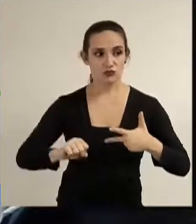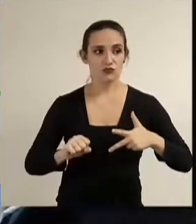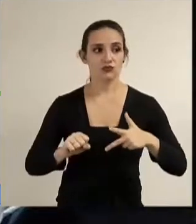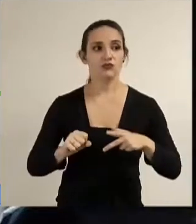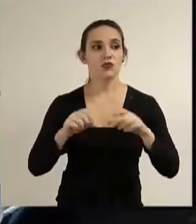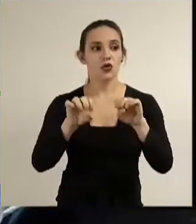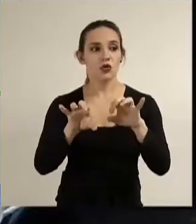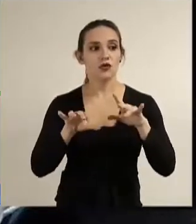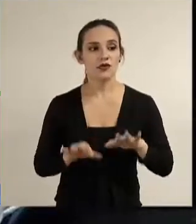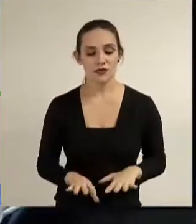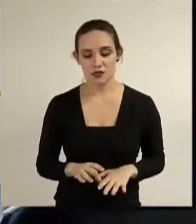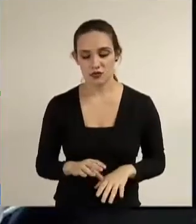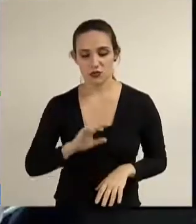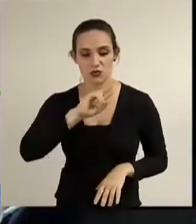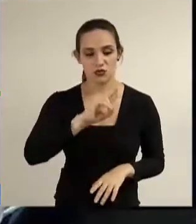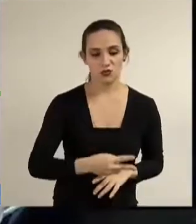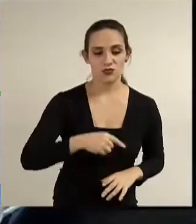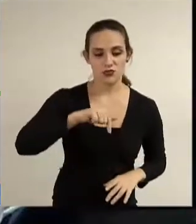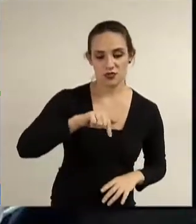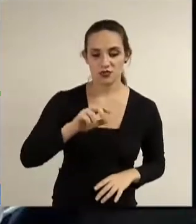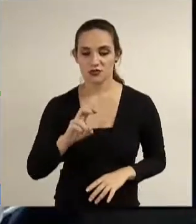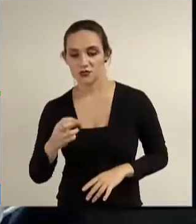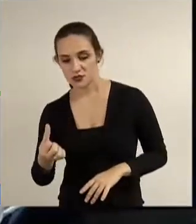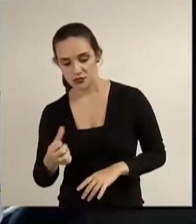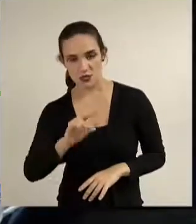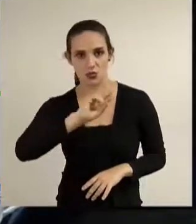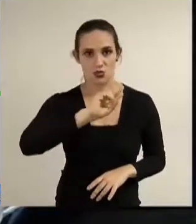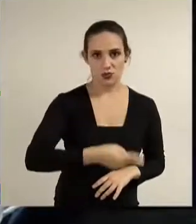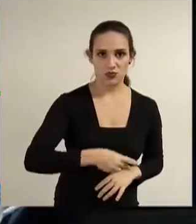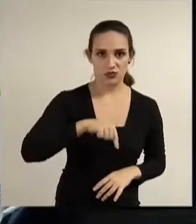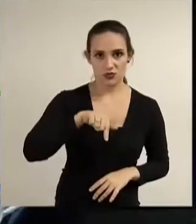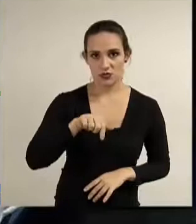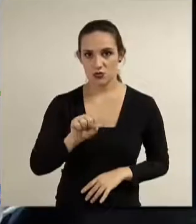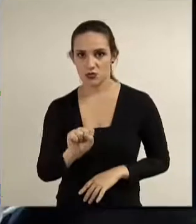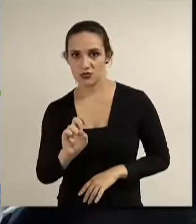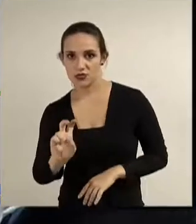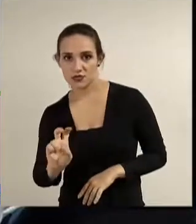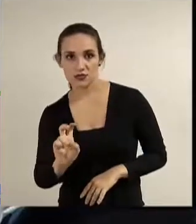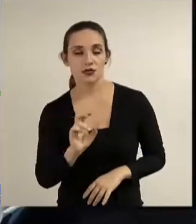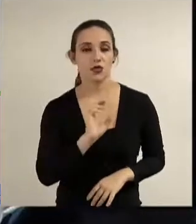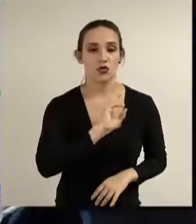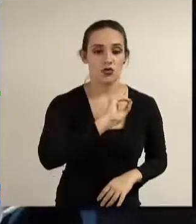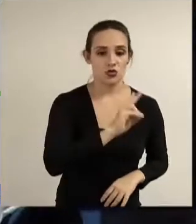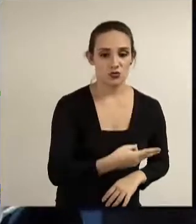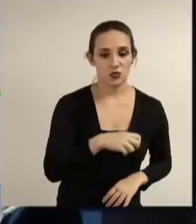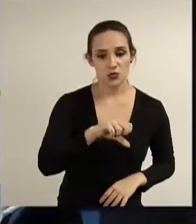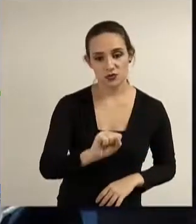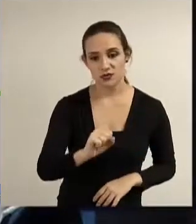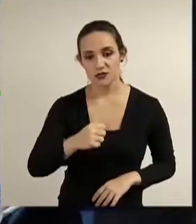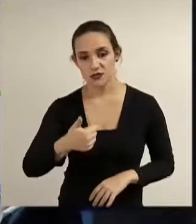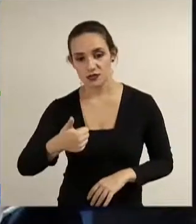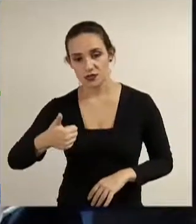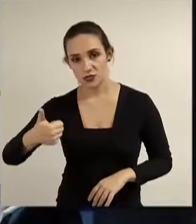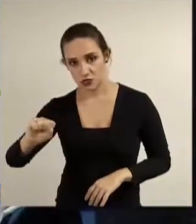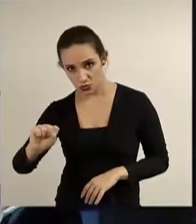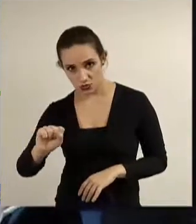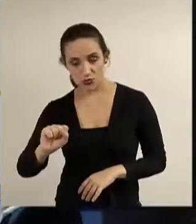ofício números 2.756, 2.785, 2.818,